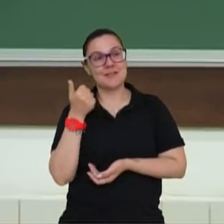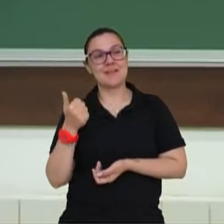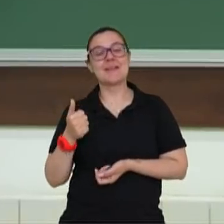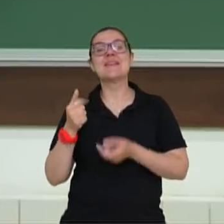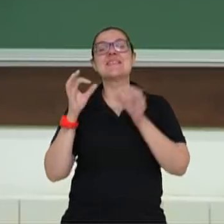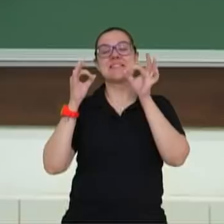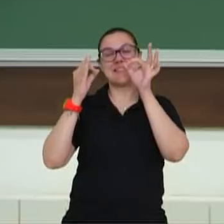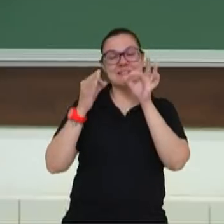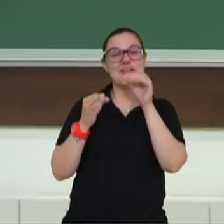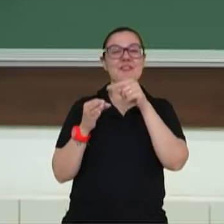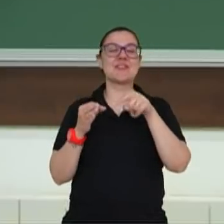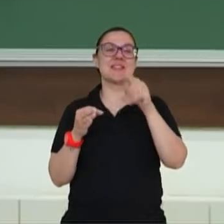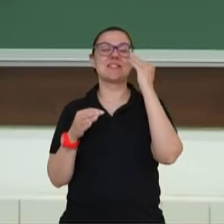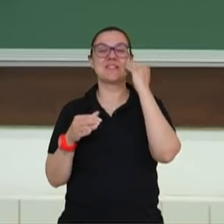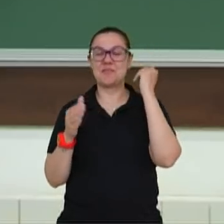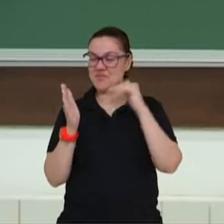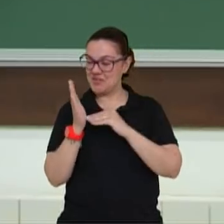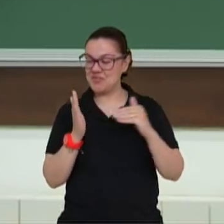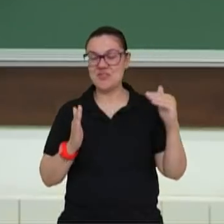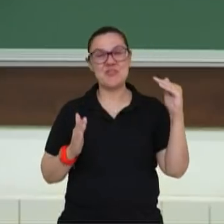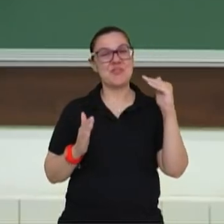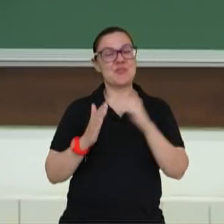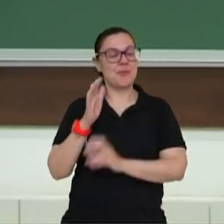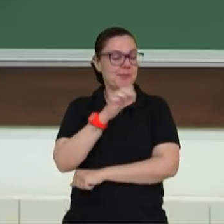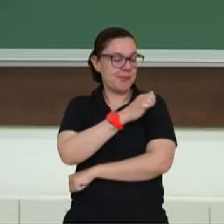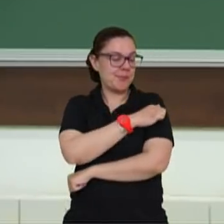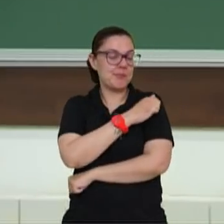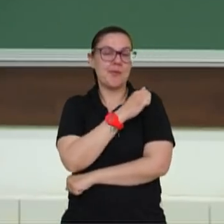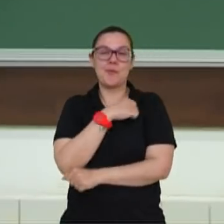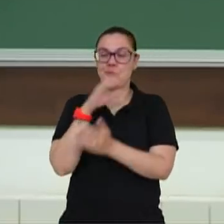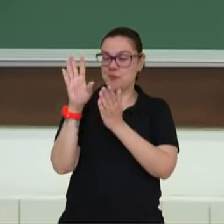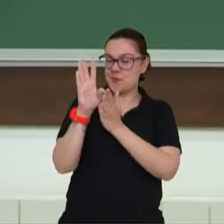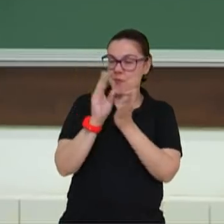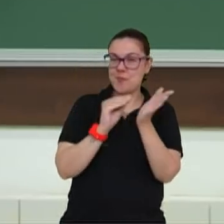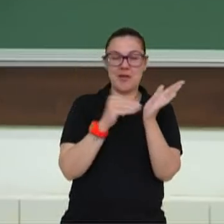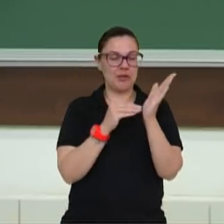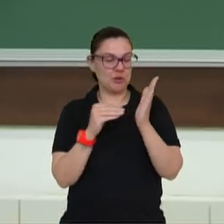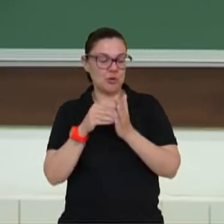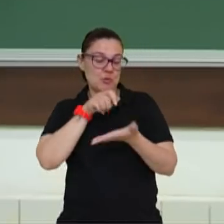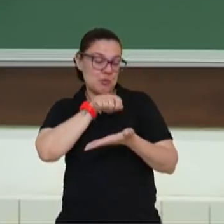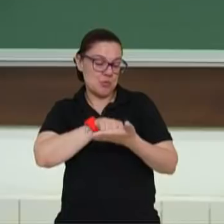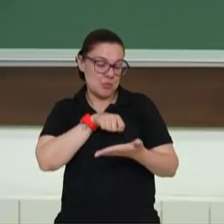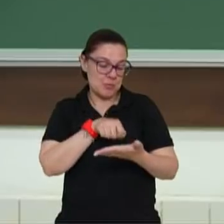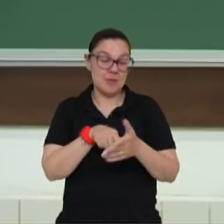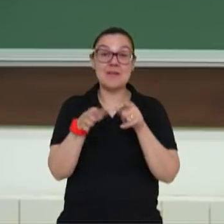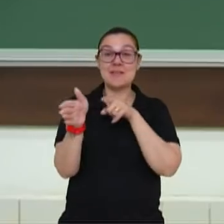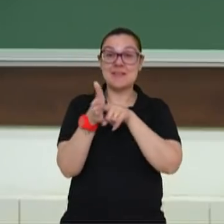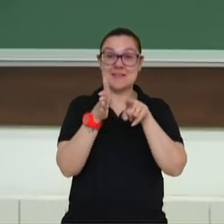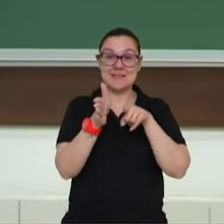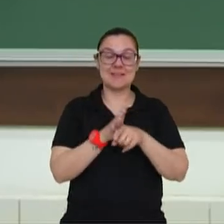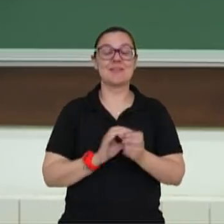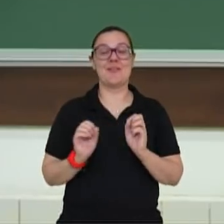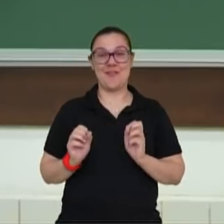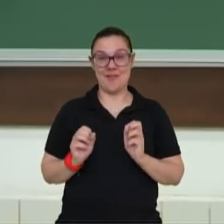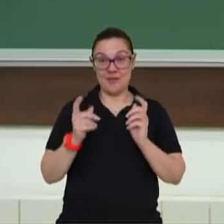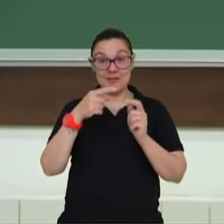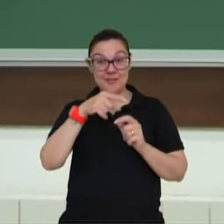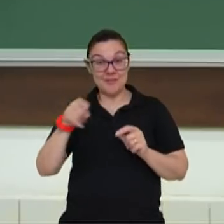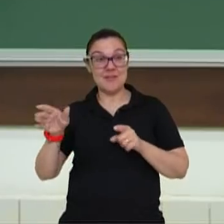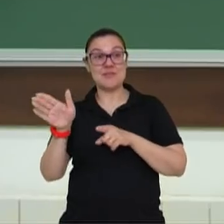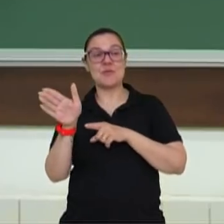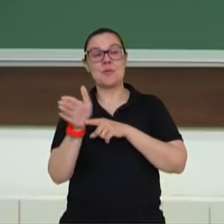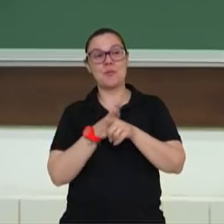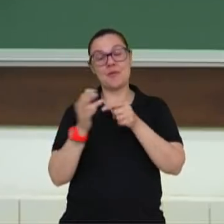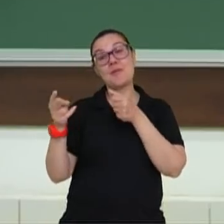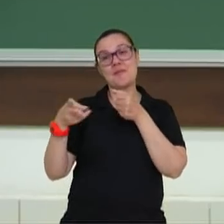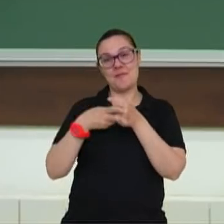eu tenho certeza que você é um aluno que anota tudo, você anotou as perguntinhas. Então é só fazer a